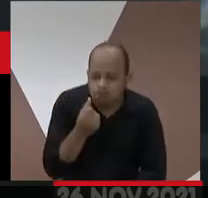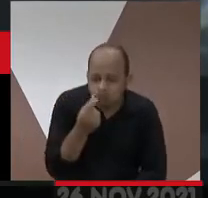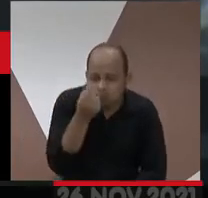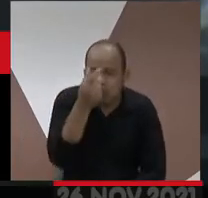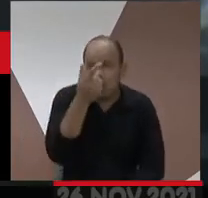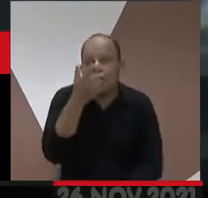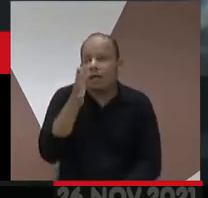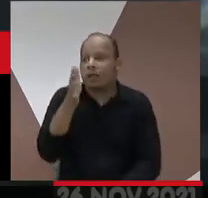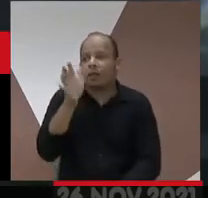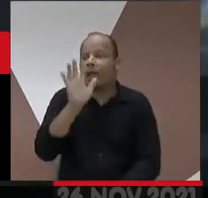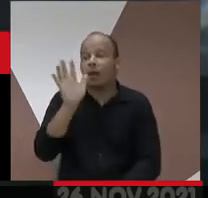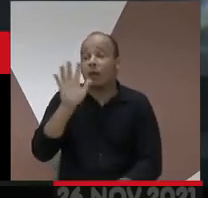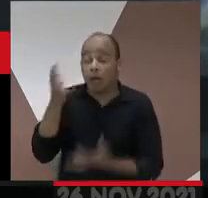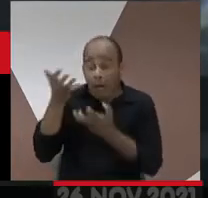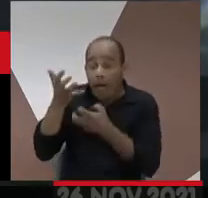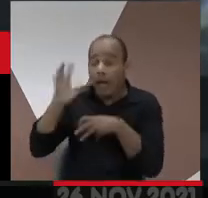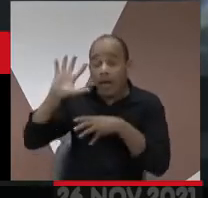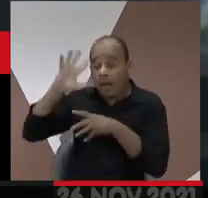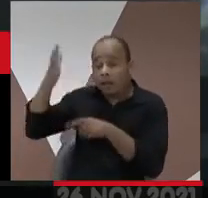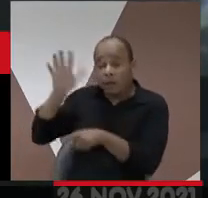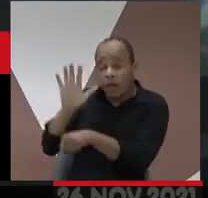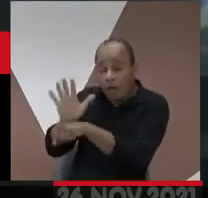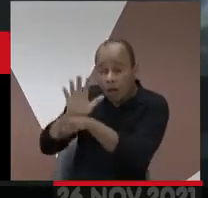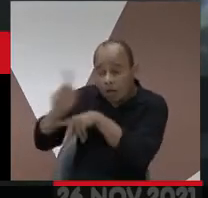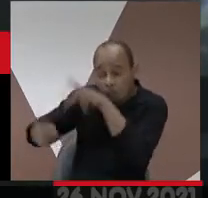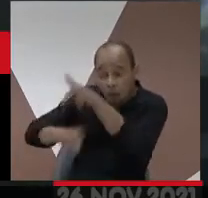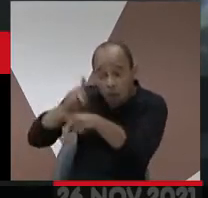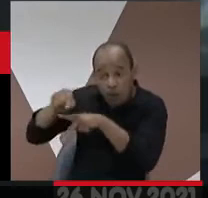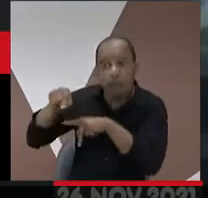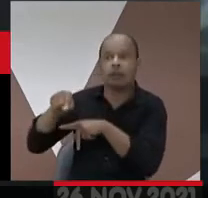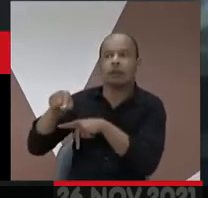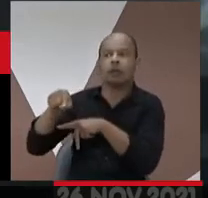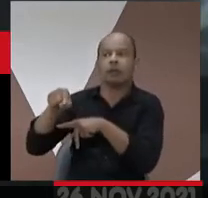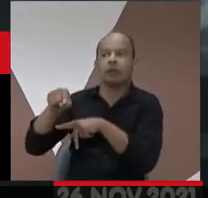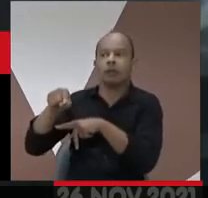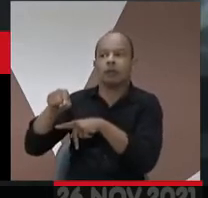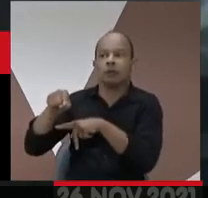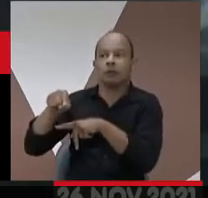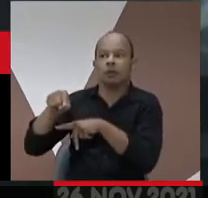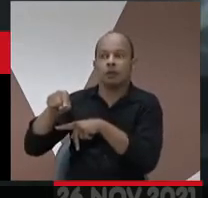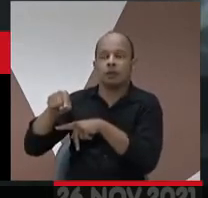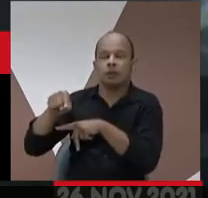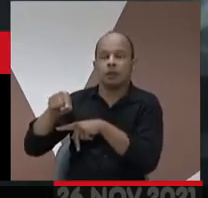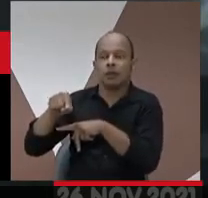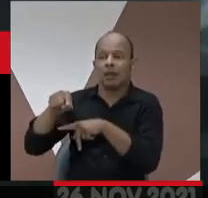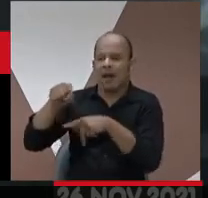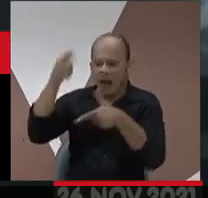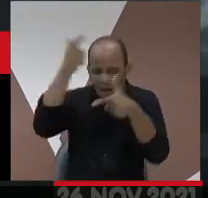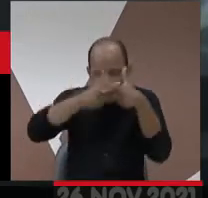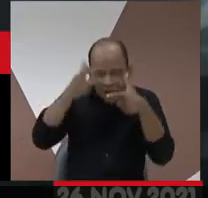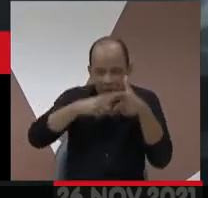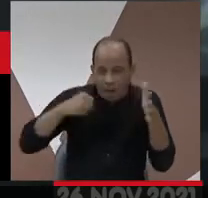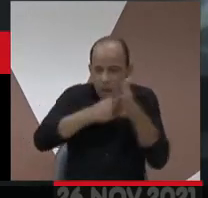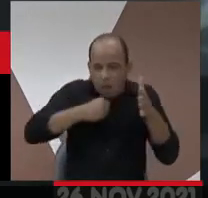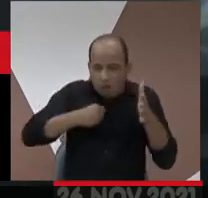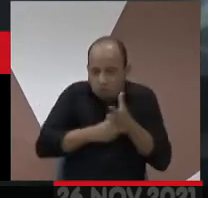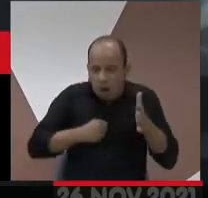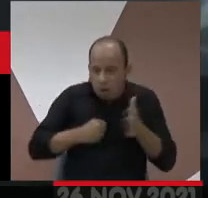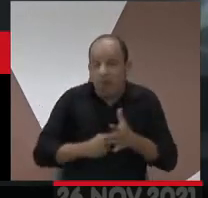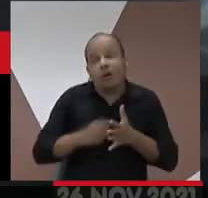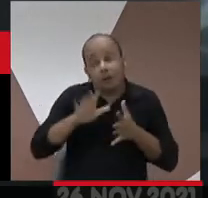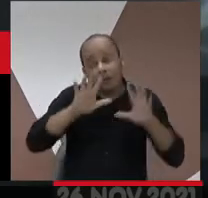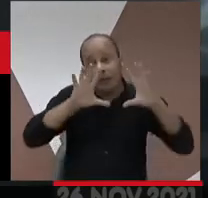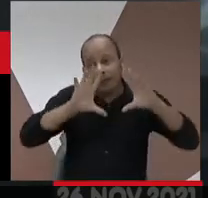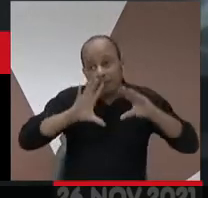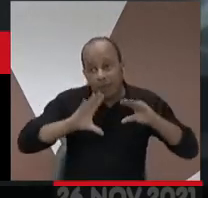os problemas da população com inteligência, né, amenizar todos os impactos e